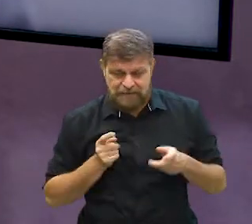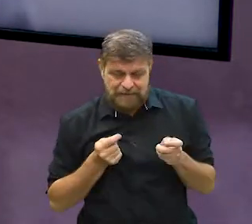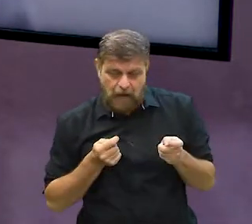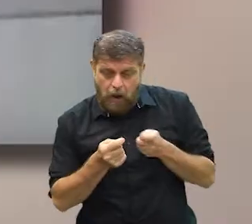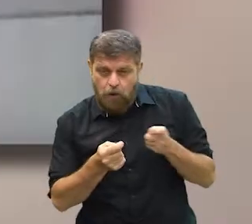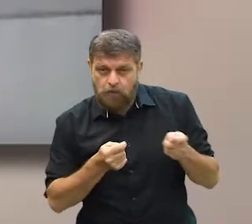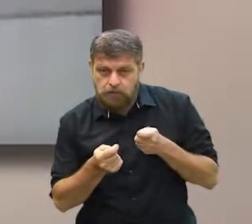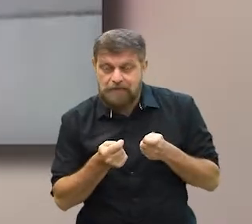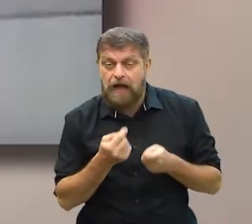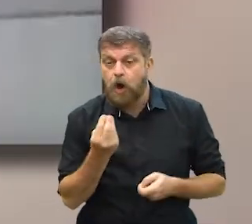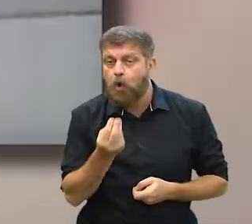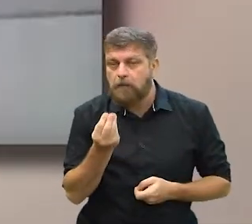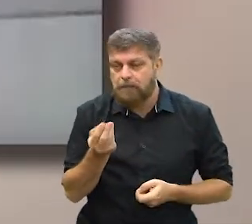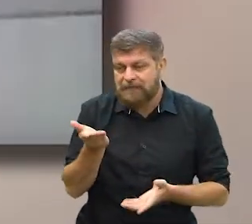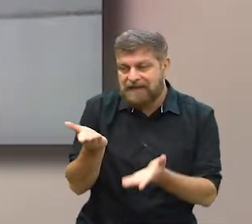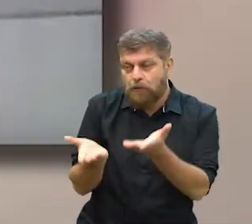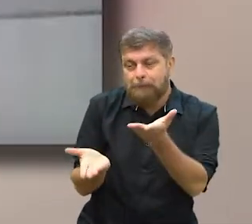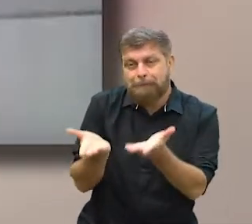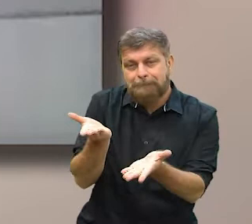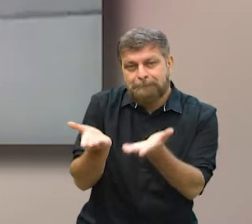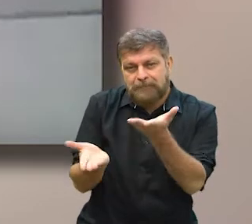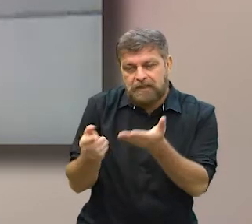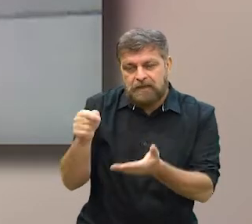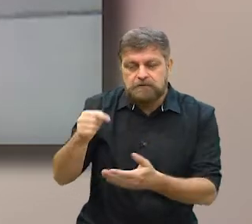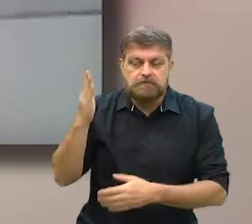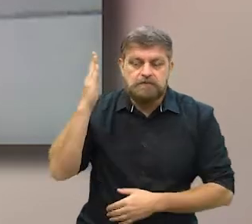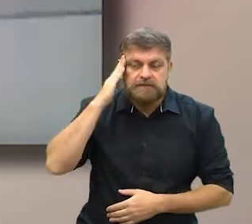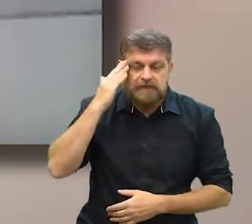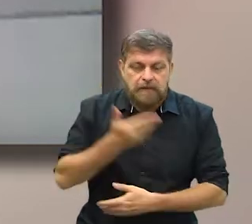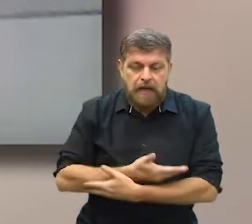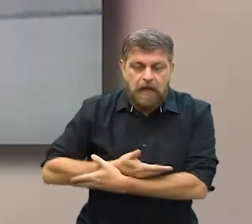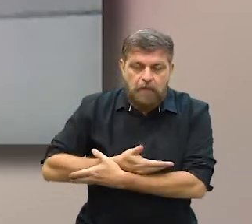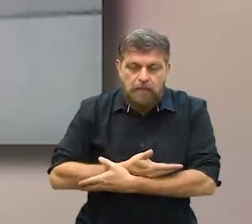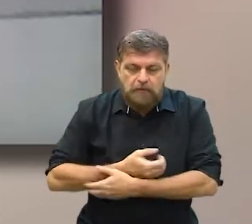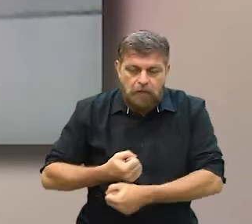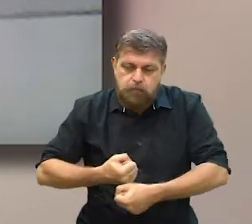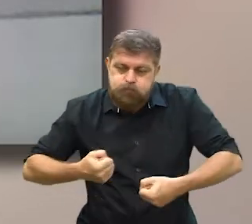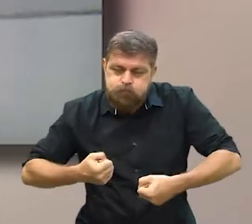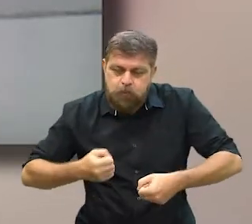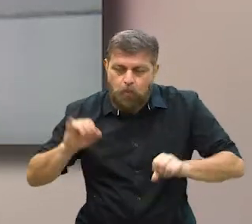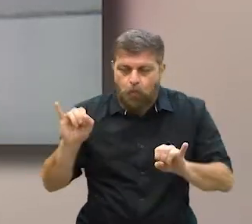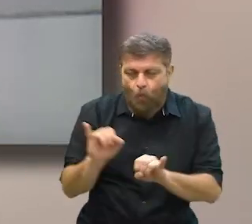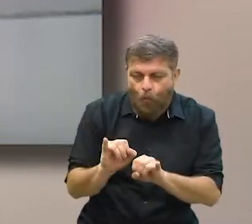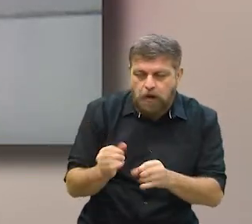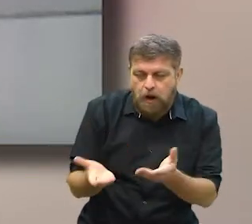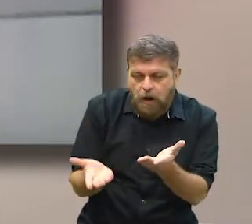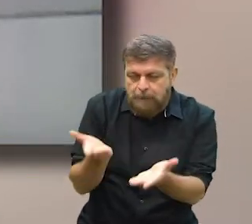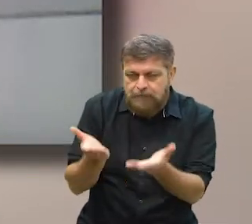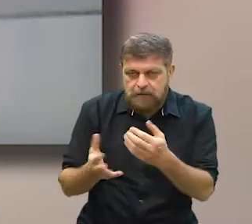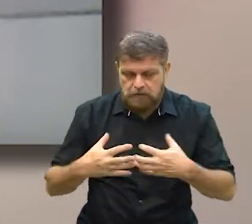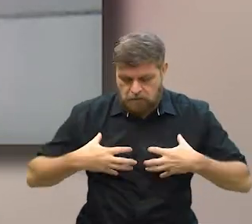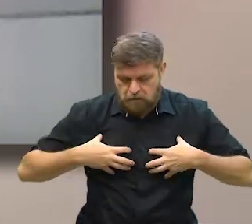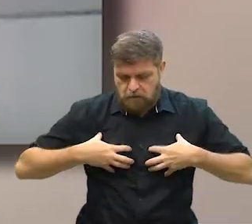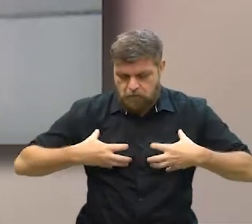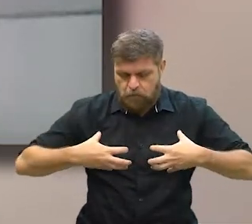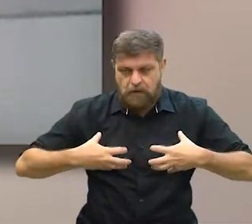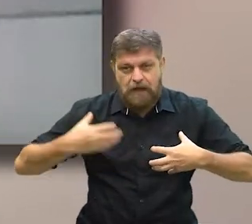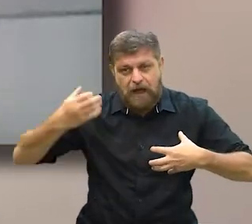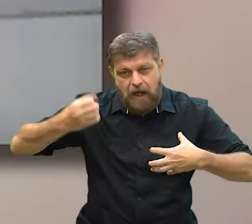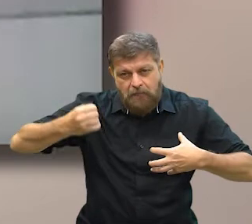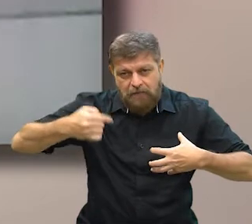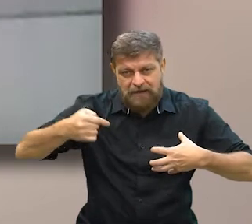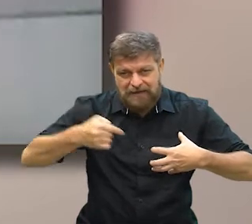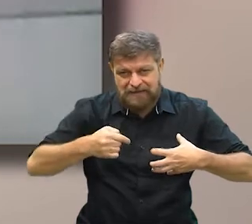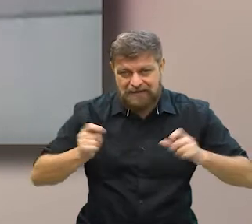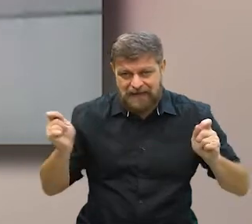direito? Sim, pode ser. E aí você vai ter esse controle, né, pelo peso, né, pela pesagem. A gente faz a